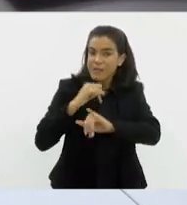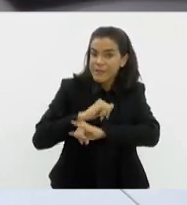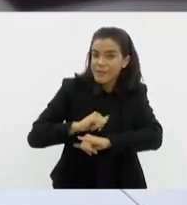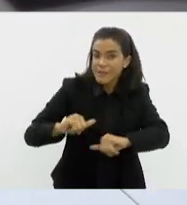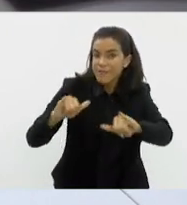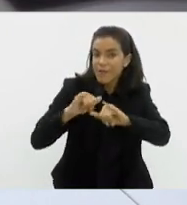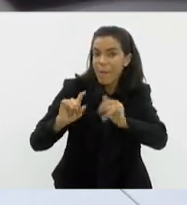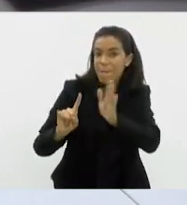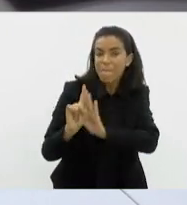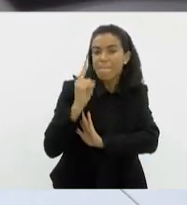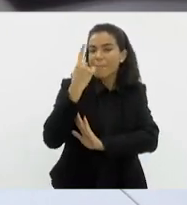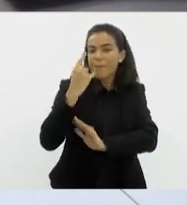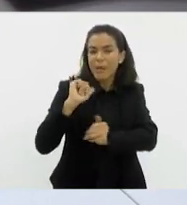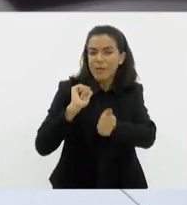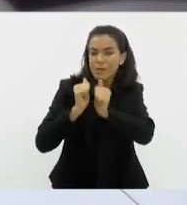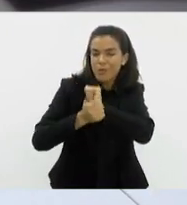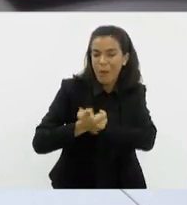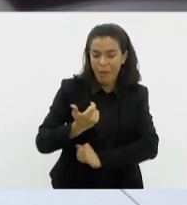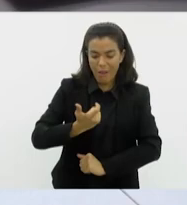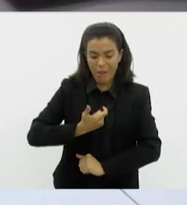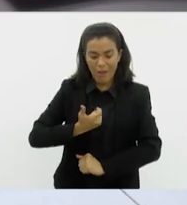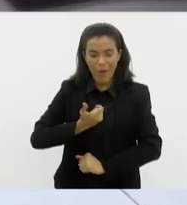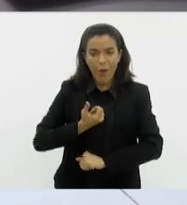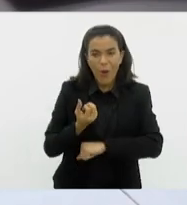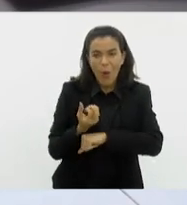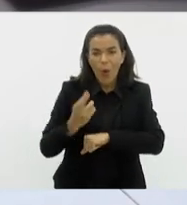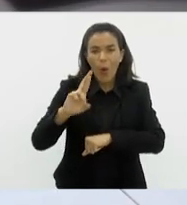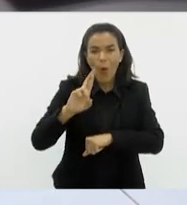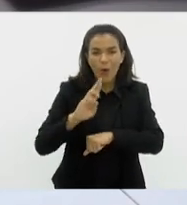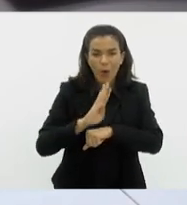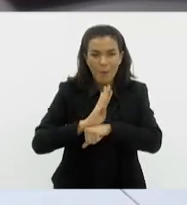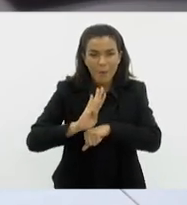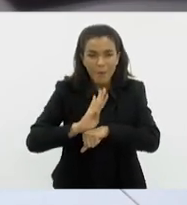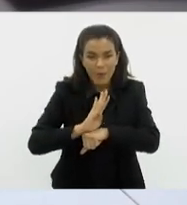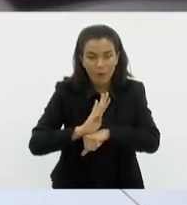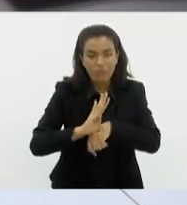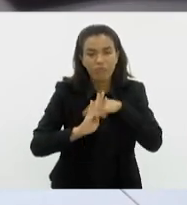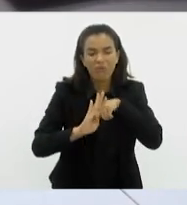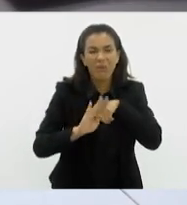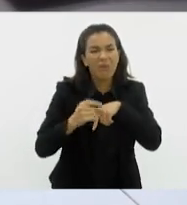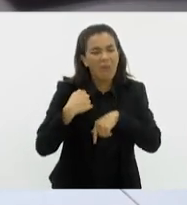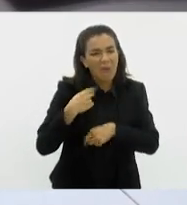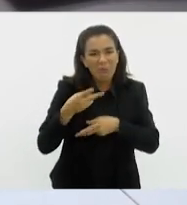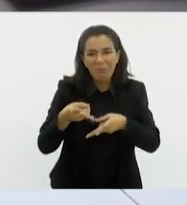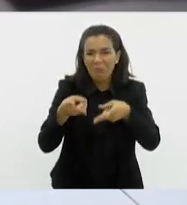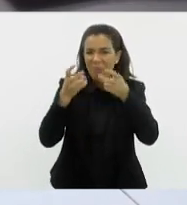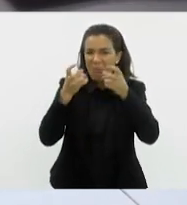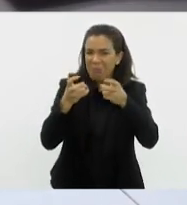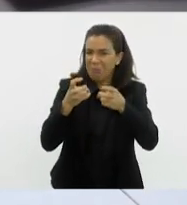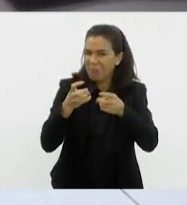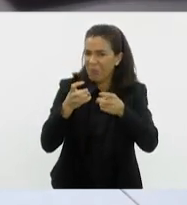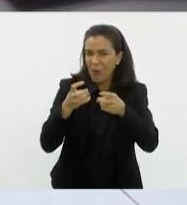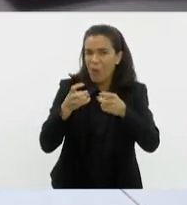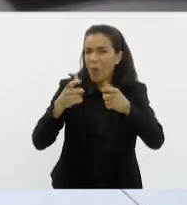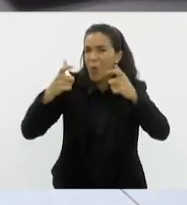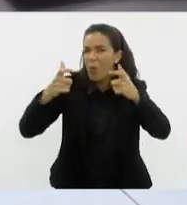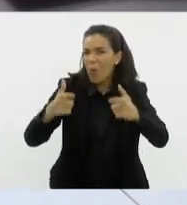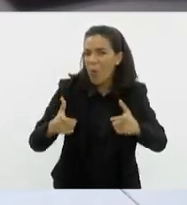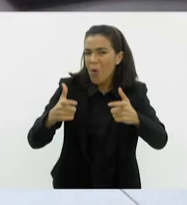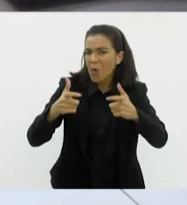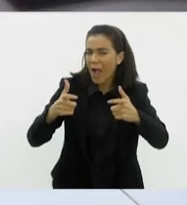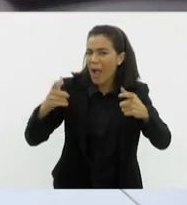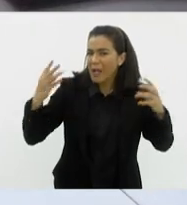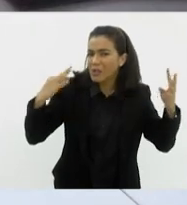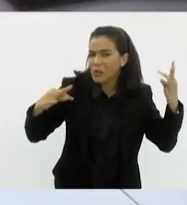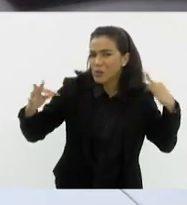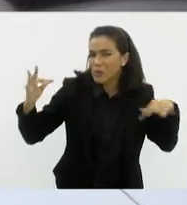primeiro esporte olímpico a trazer medalhas de ouro e bronze, eu não enxergo isso como circuito turístico. Né,